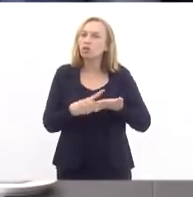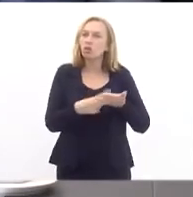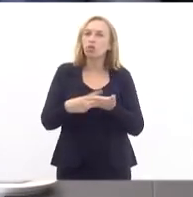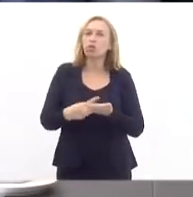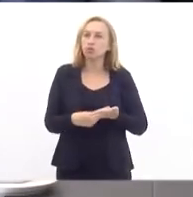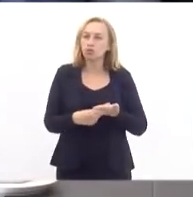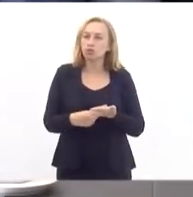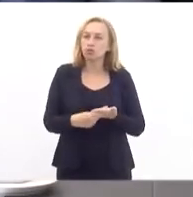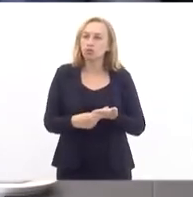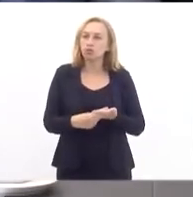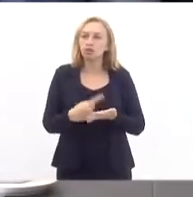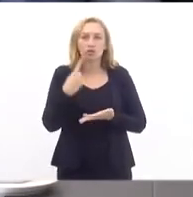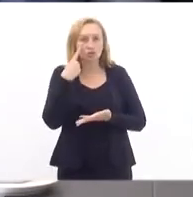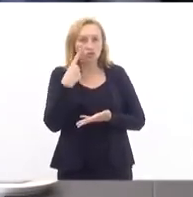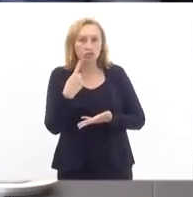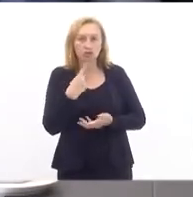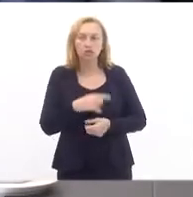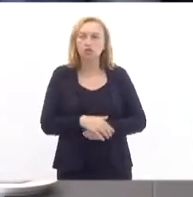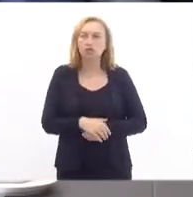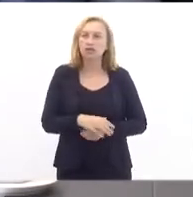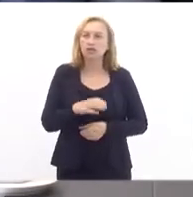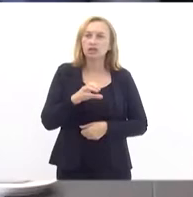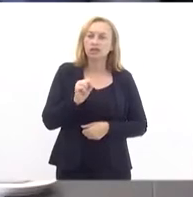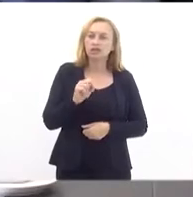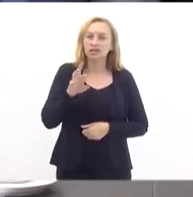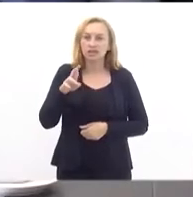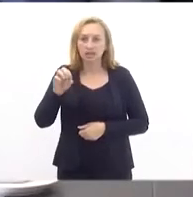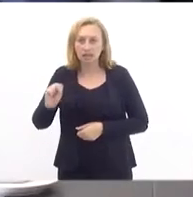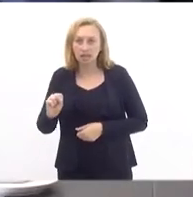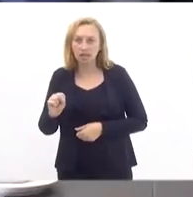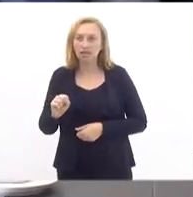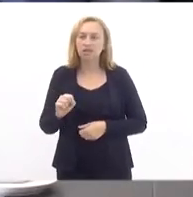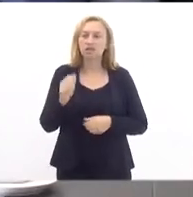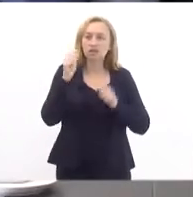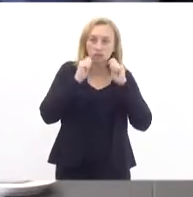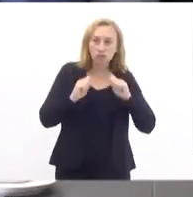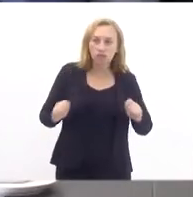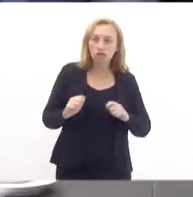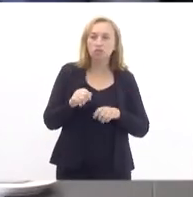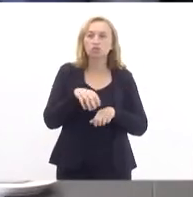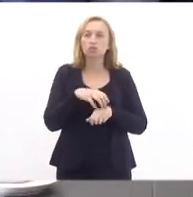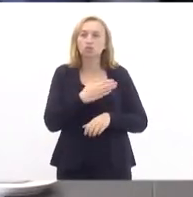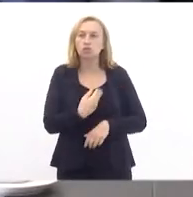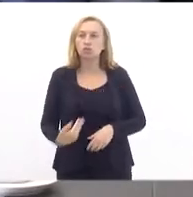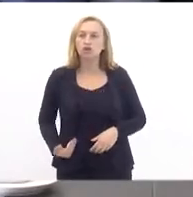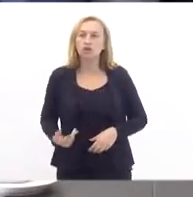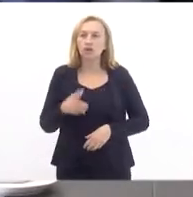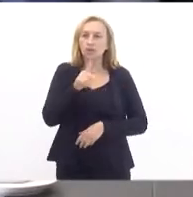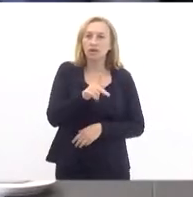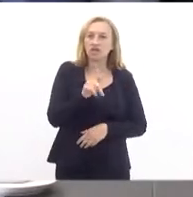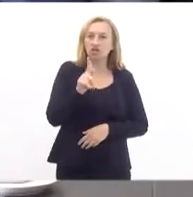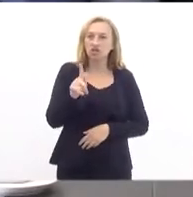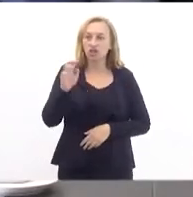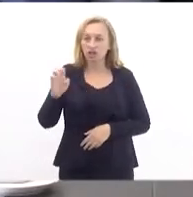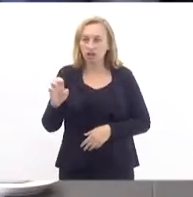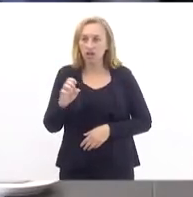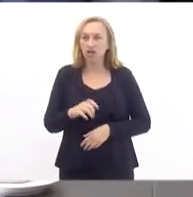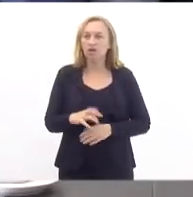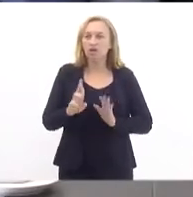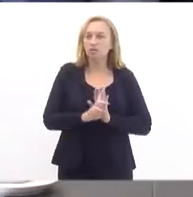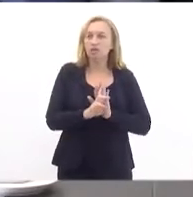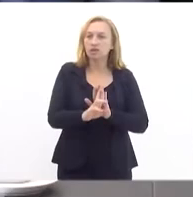sendo tratados na CETRANS, assessoria do governo, PGE, os representantes do